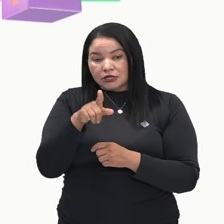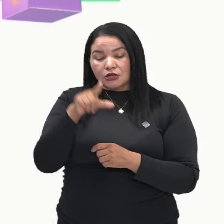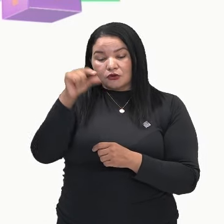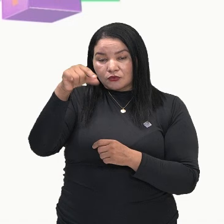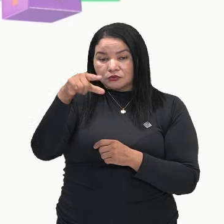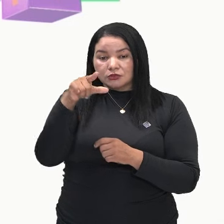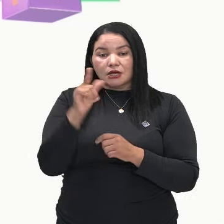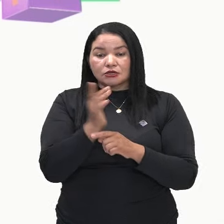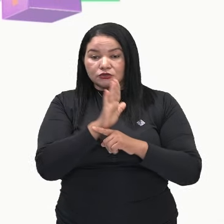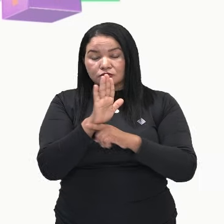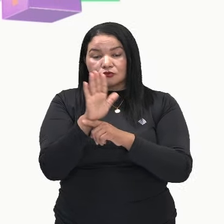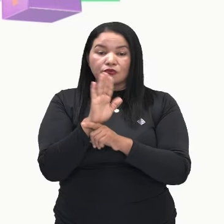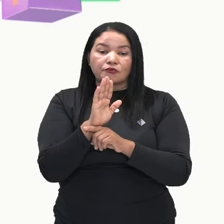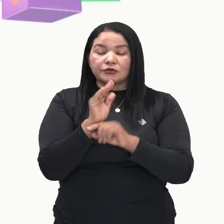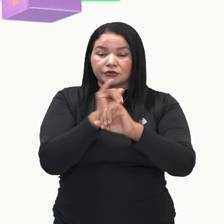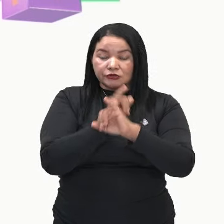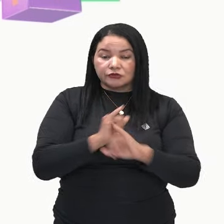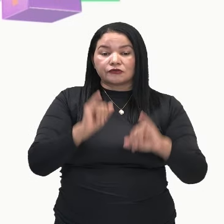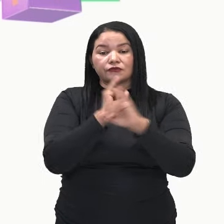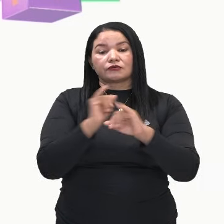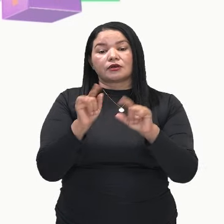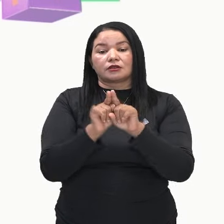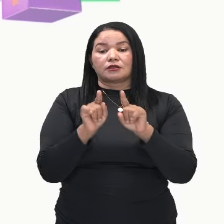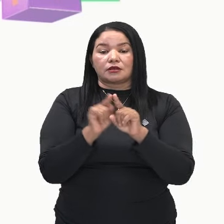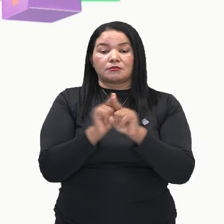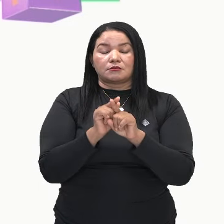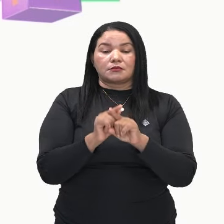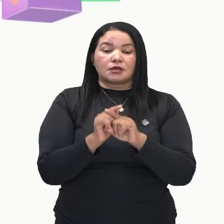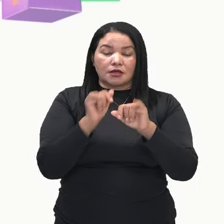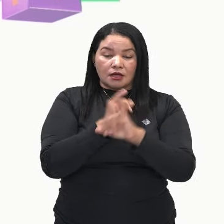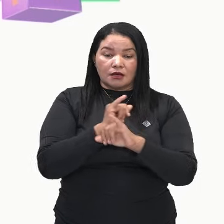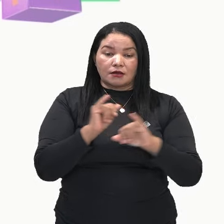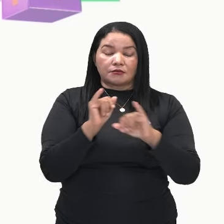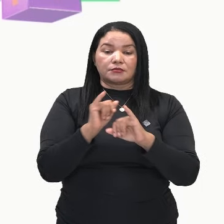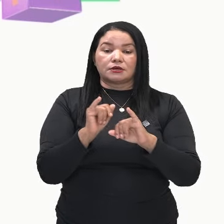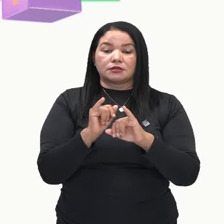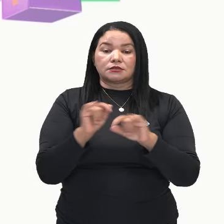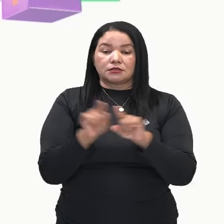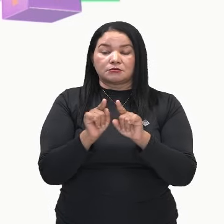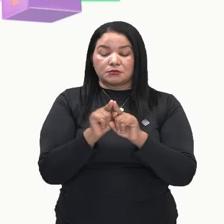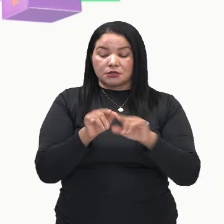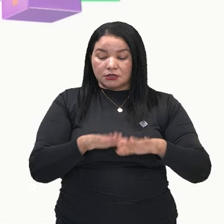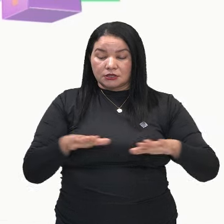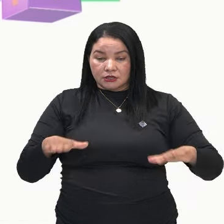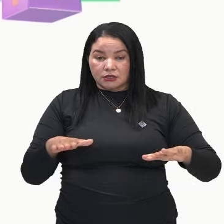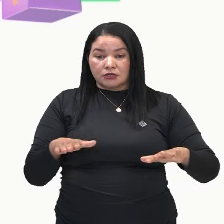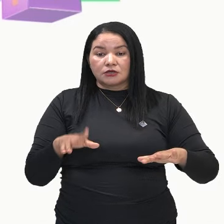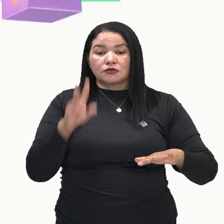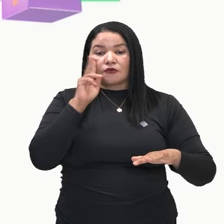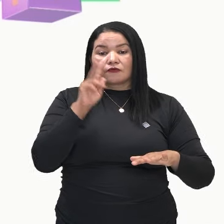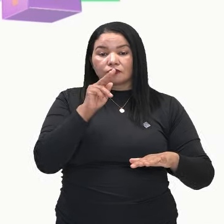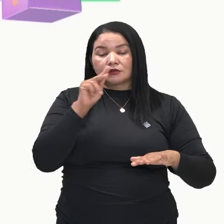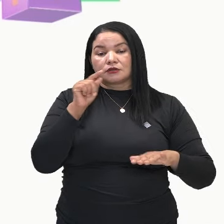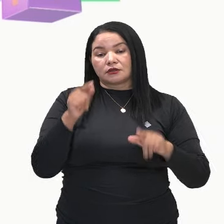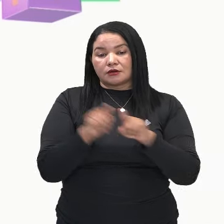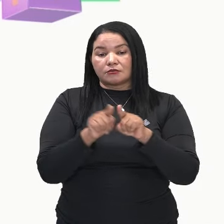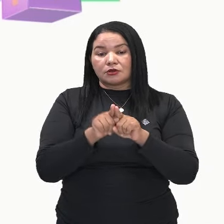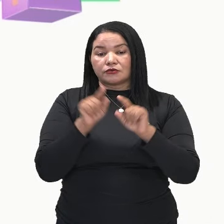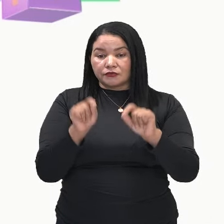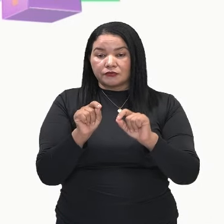divulgar a campanha de vacinação. Nós temos aí crianças que obviamente são estudantes, a gente tem esses elementos. Tudo isso